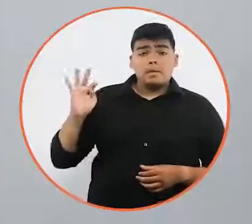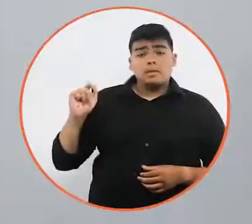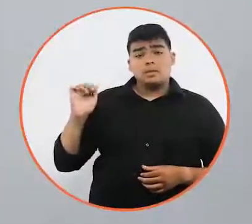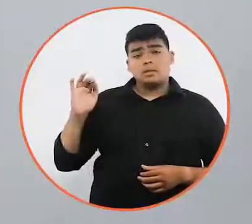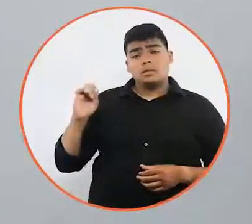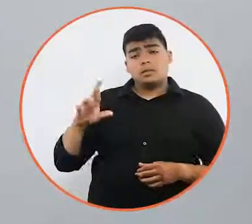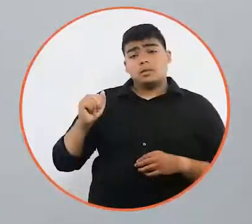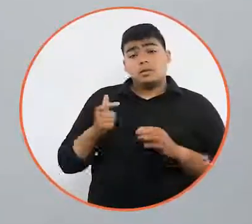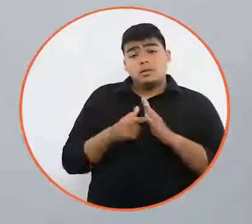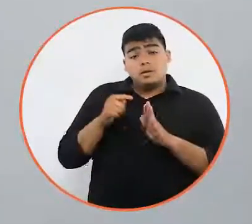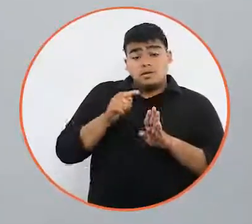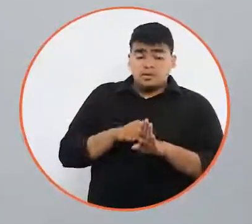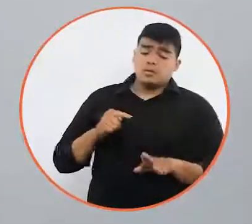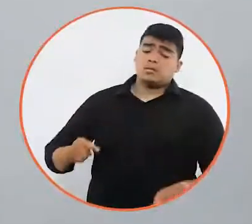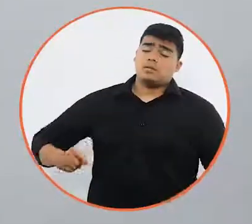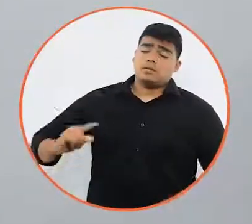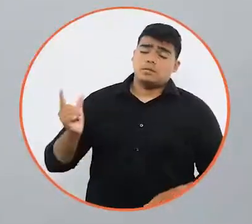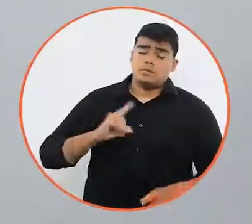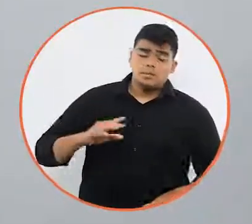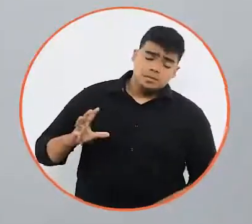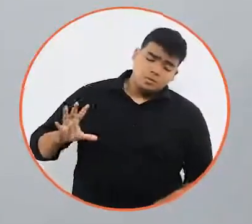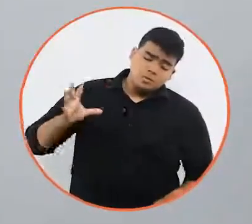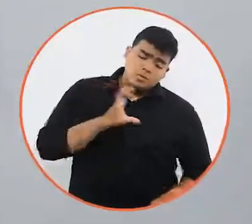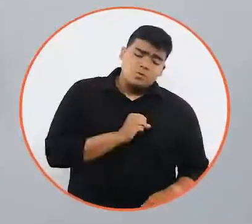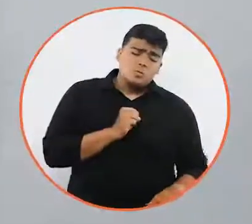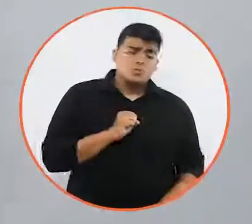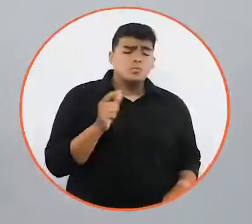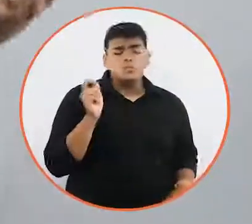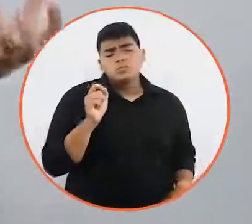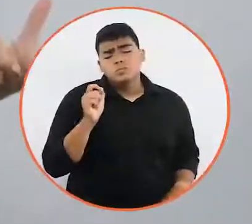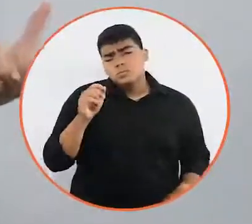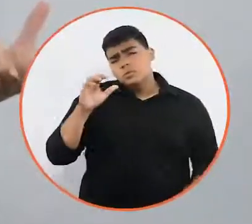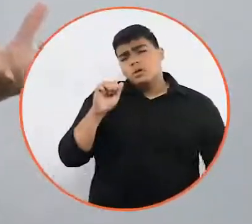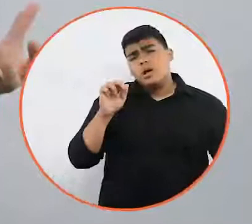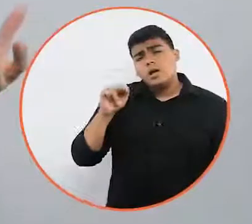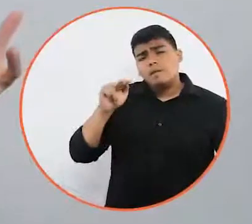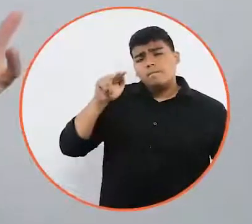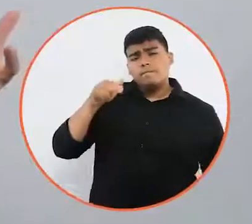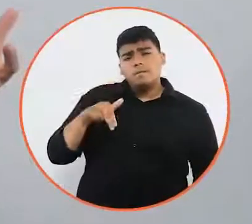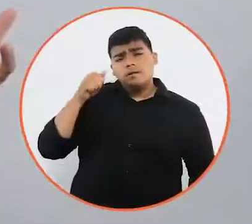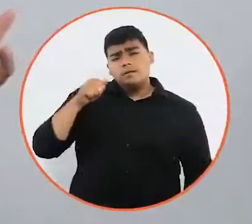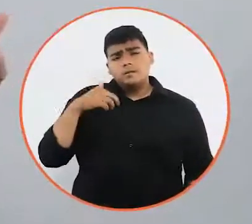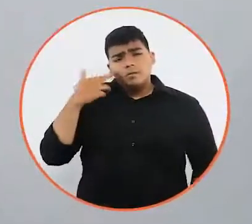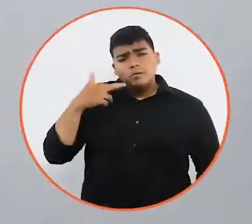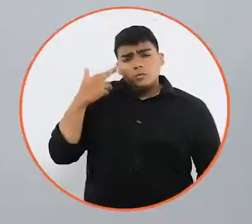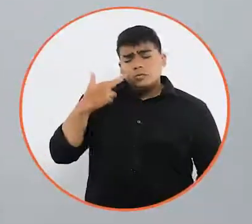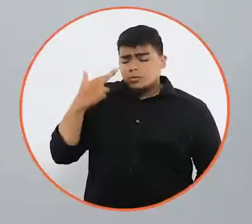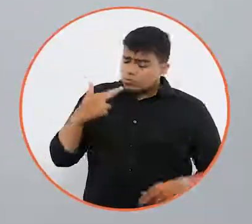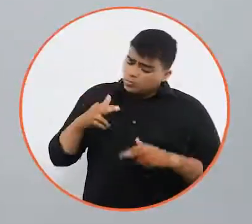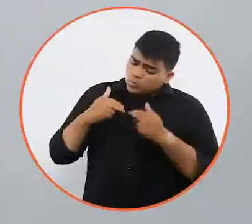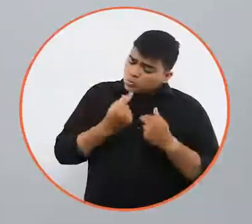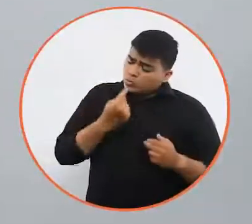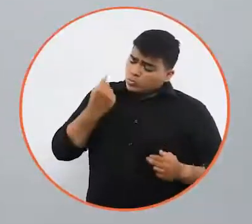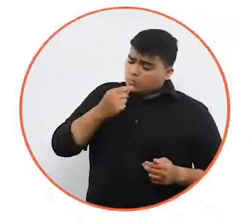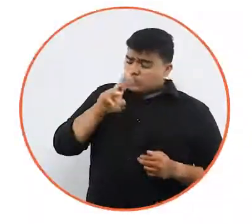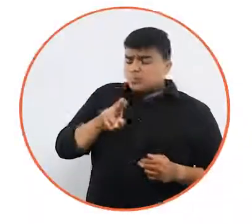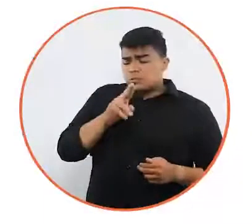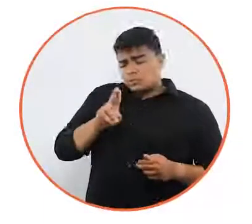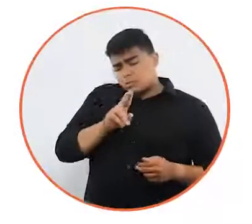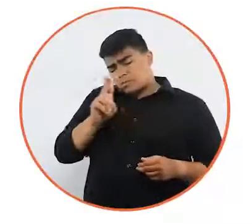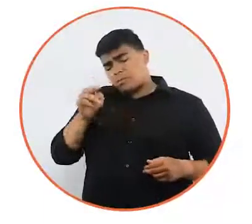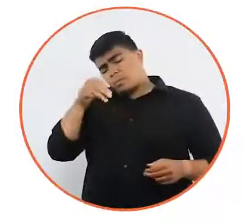você compara, iguala um termo com o outro. O amor aqui está sendo comparado a uma caravana de rodas. Né? Então isso a gente chama de